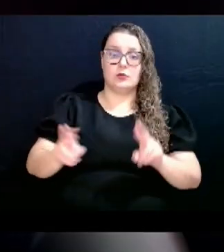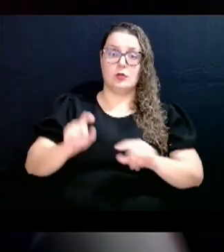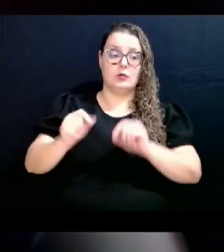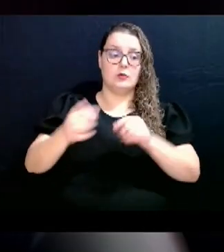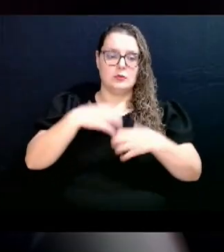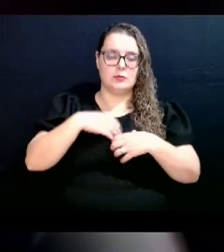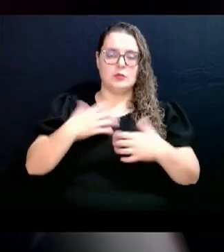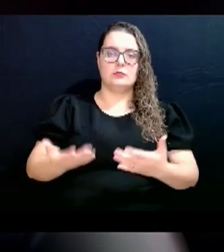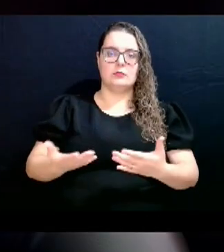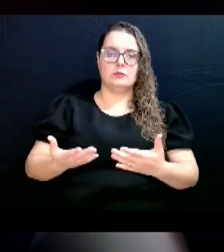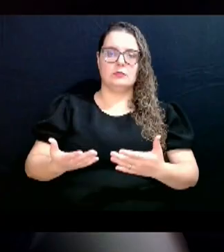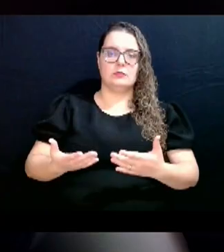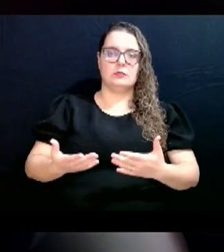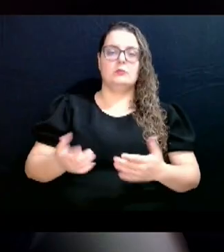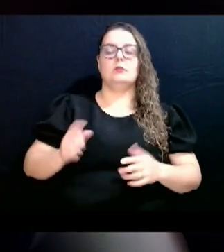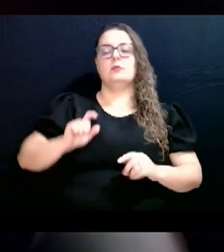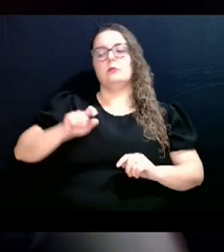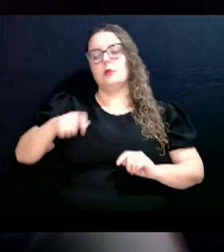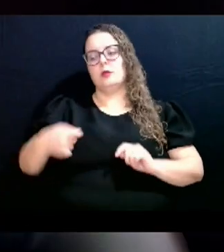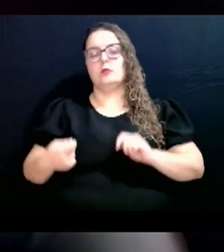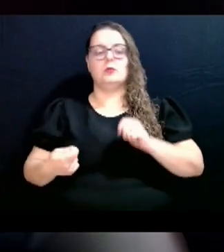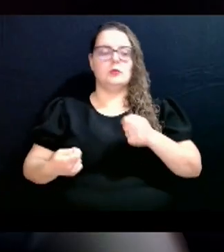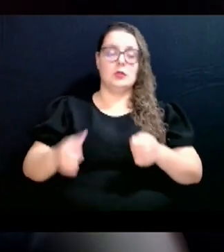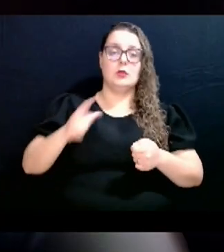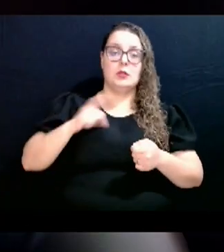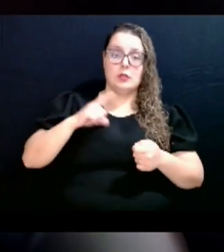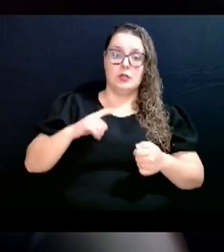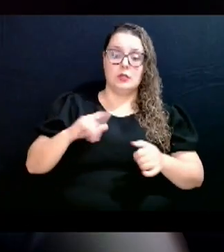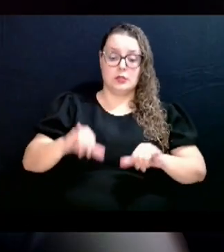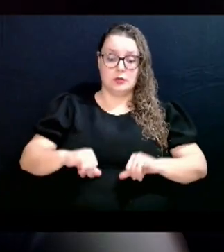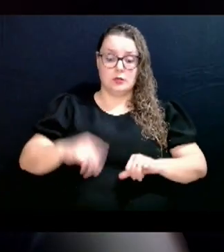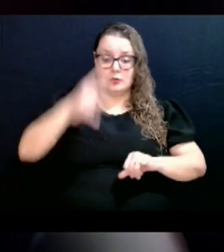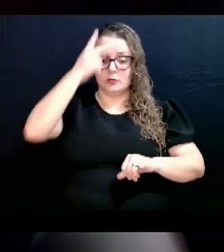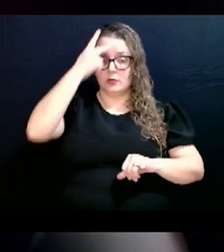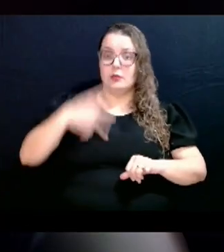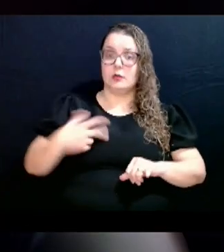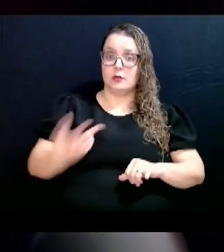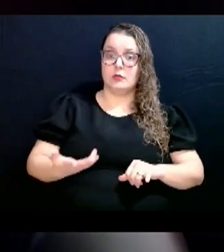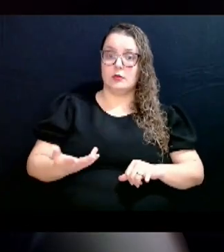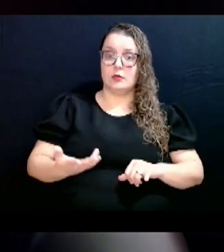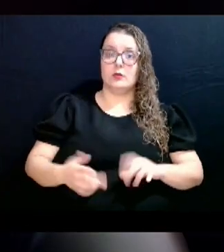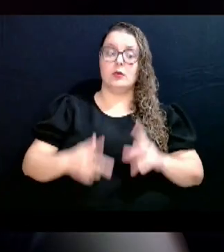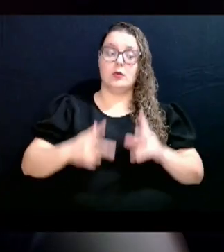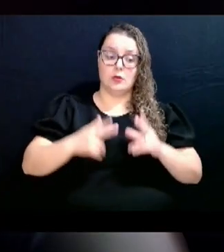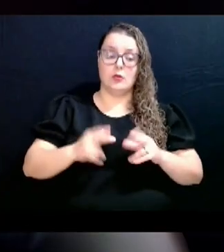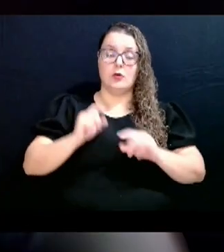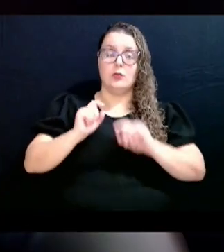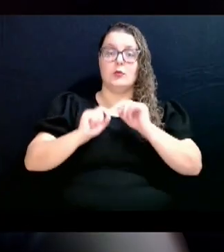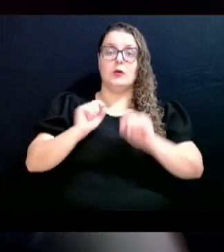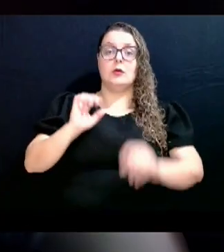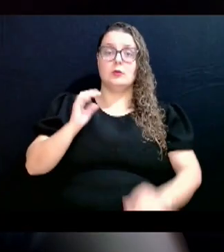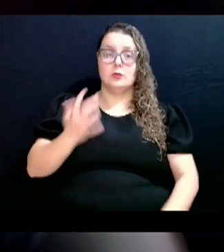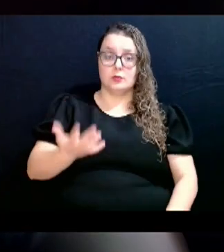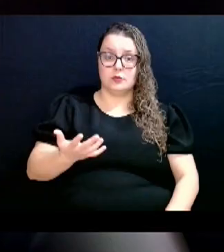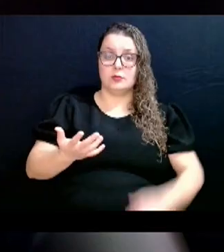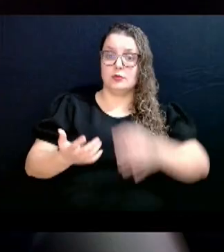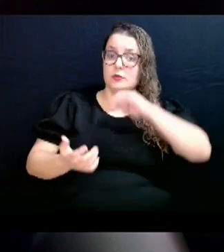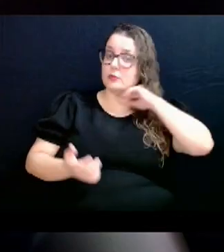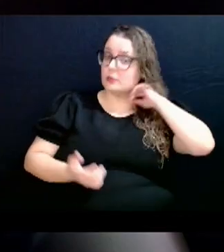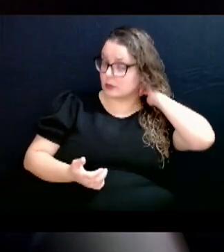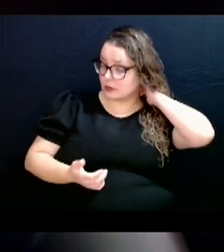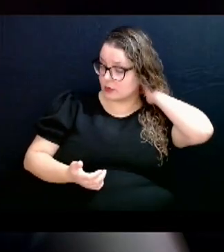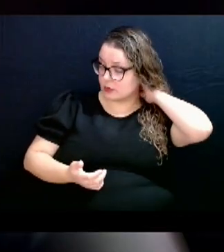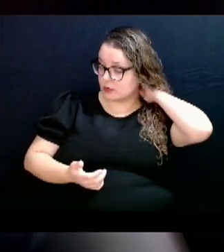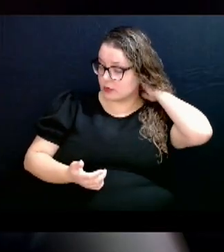dá os sinais e ela tem o sofrimento dela. E no caso, o que aconteceu? Quando eu assumi o processo,